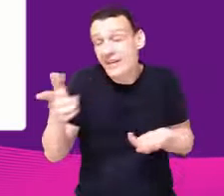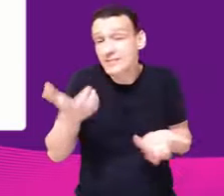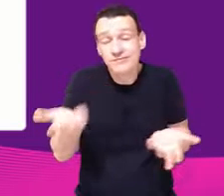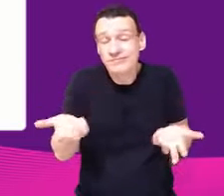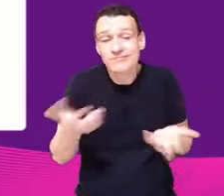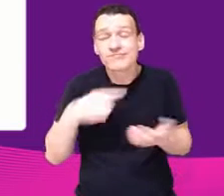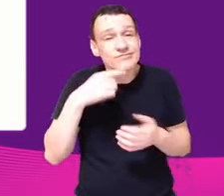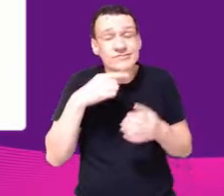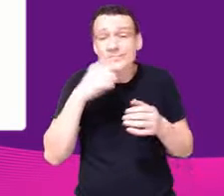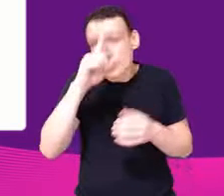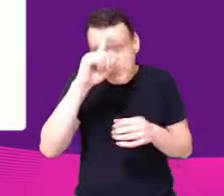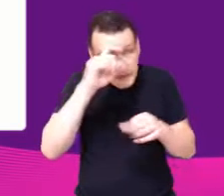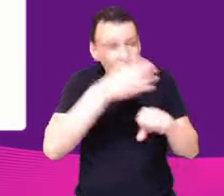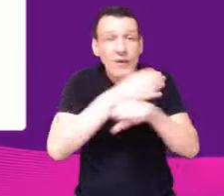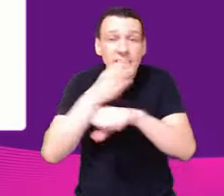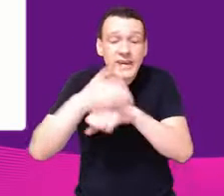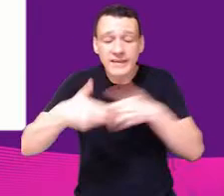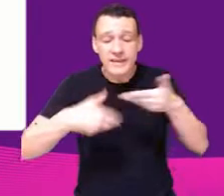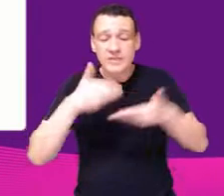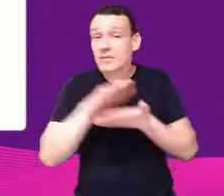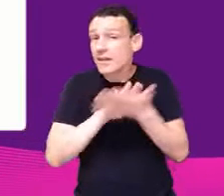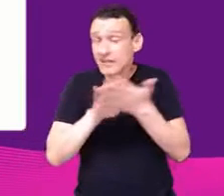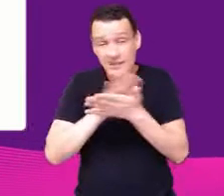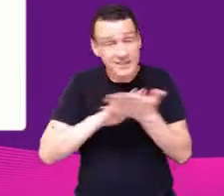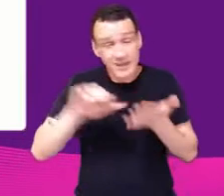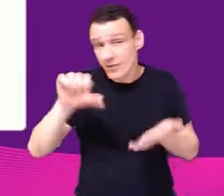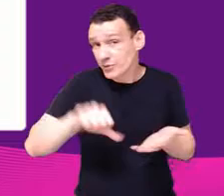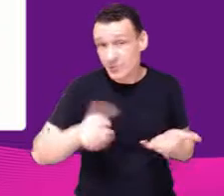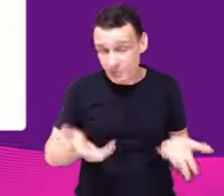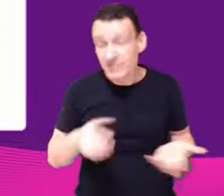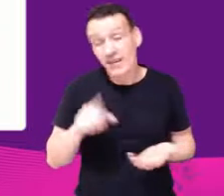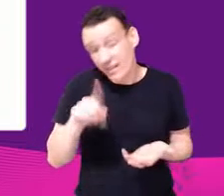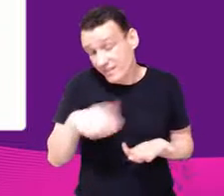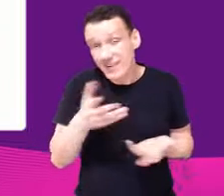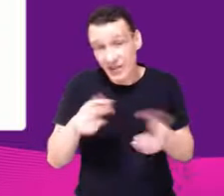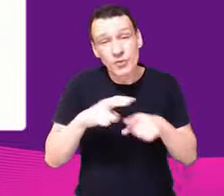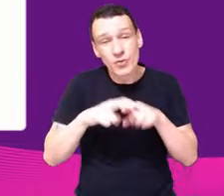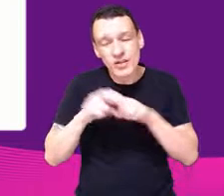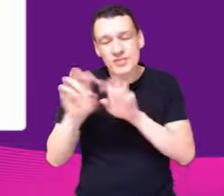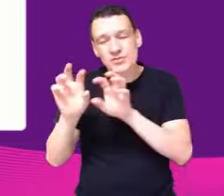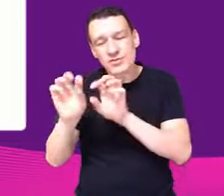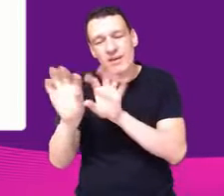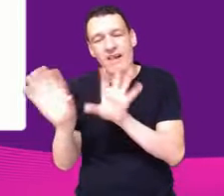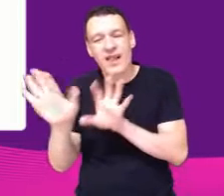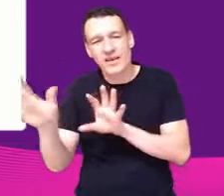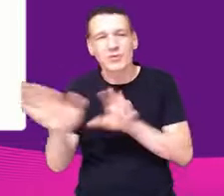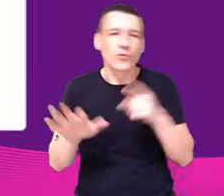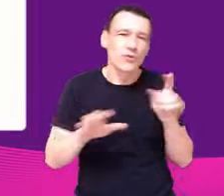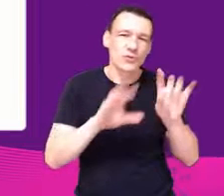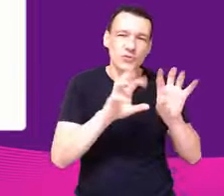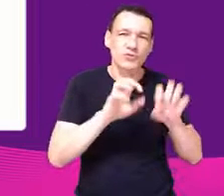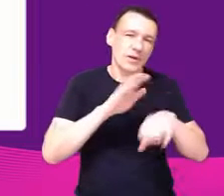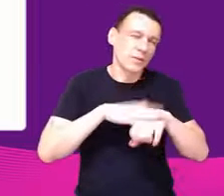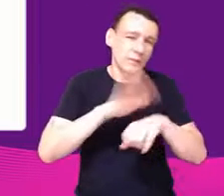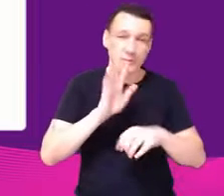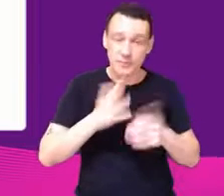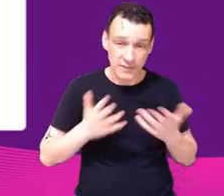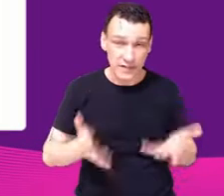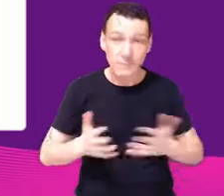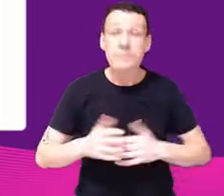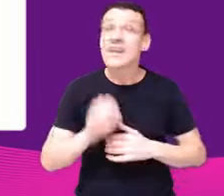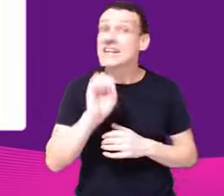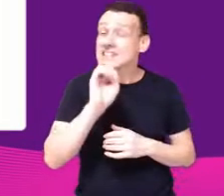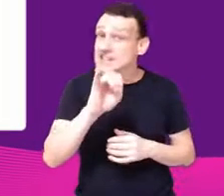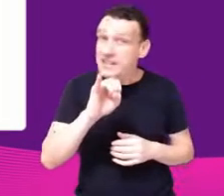aplica simplesmente dados de estudos populacionais para doença renal em todos os seus estágios, você vai ver